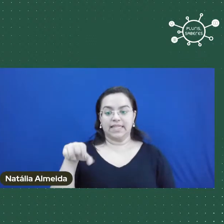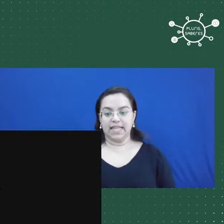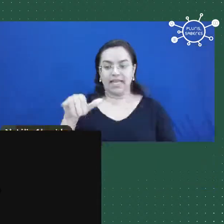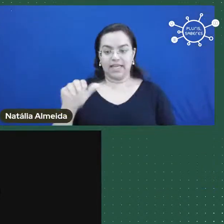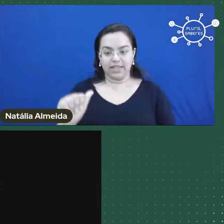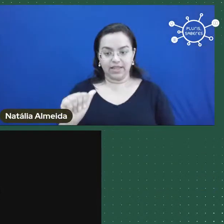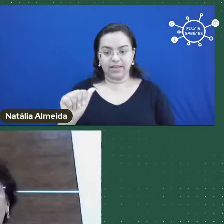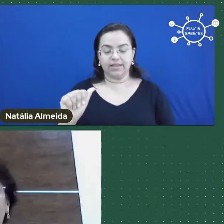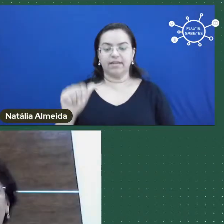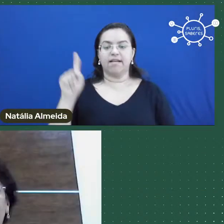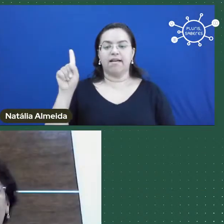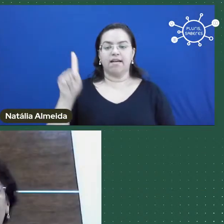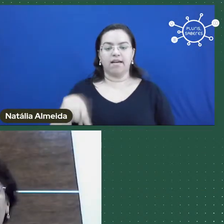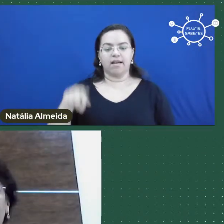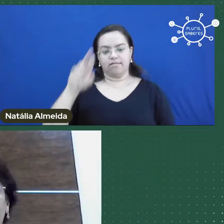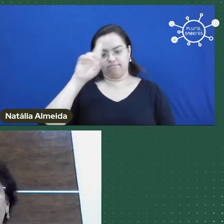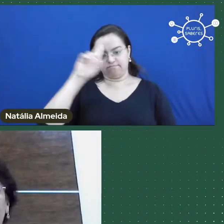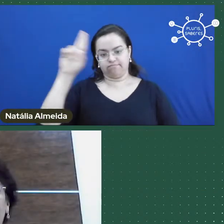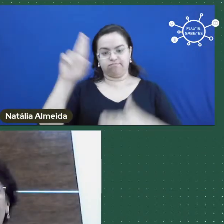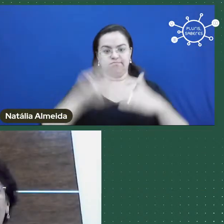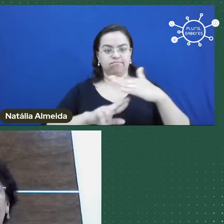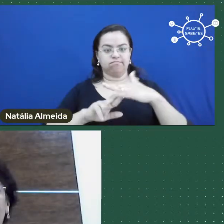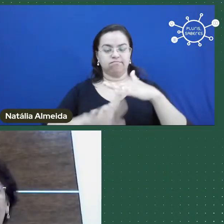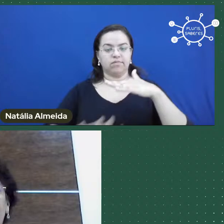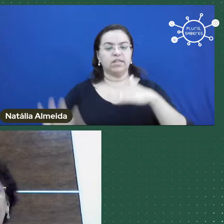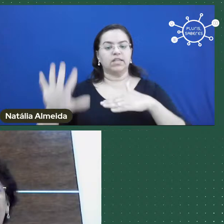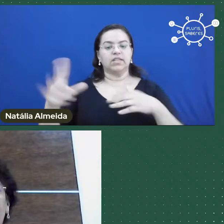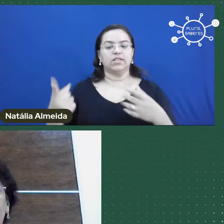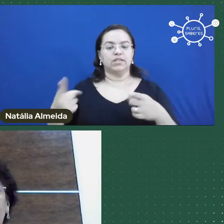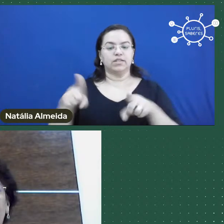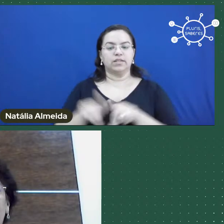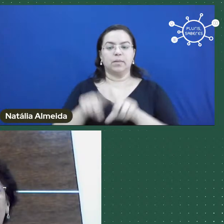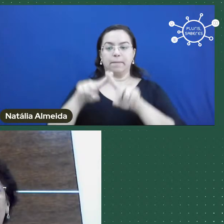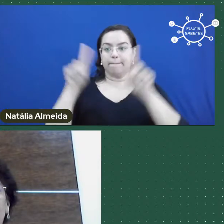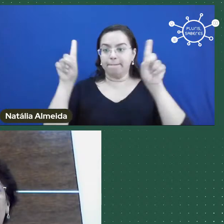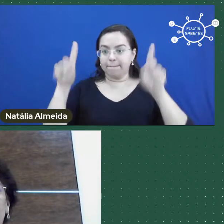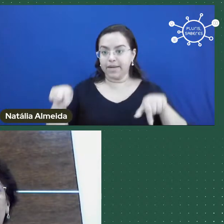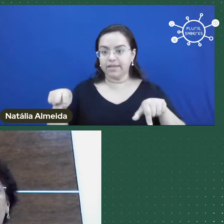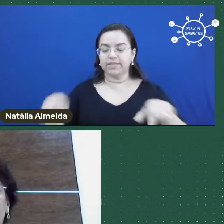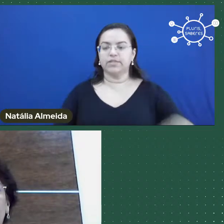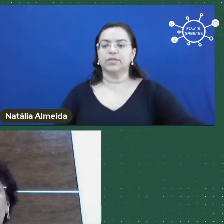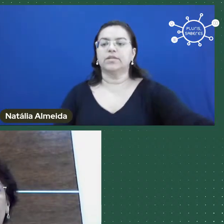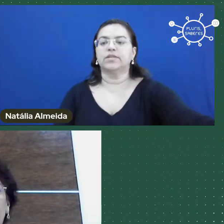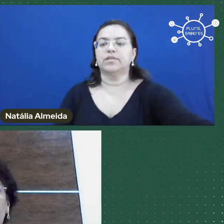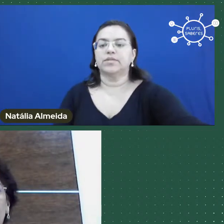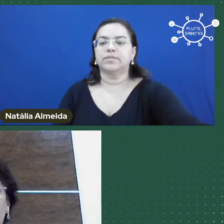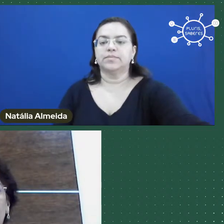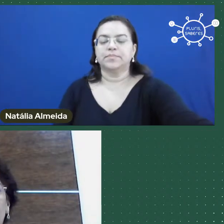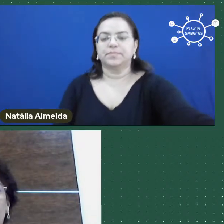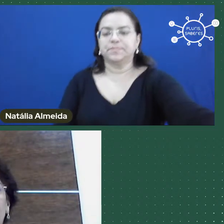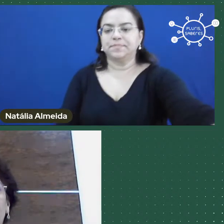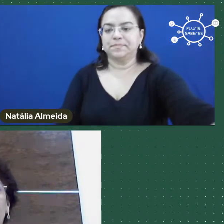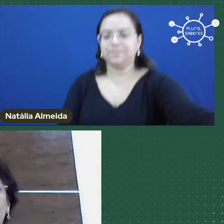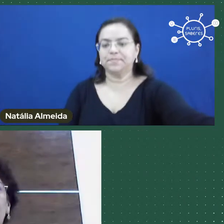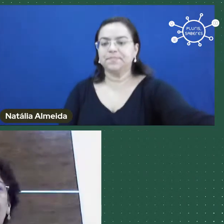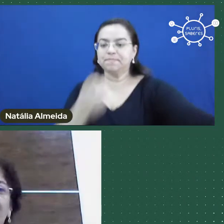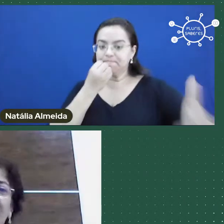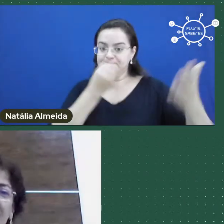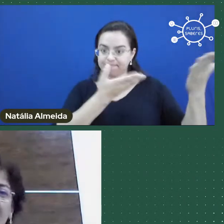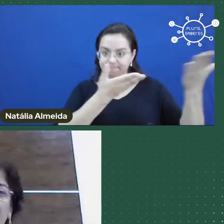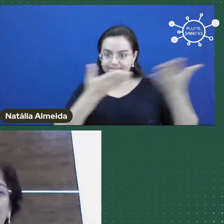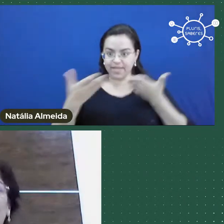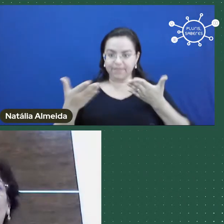a pró-reitora adjunta da Pró-Reitoria de Planejamento e Administração. A Dênia, seja bem-vinda.